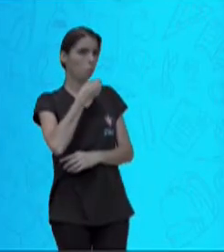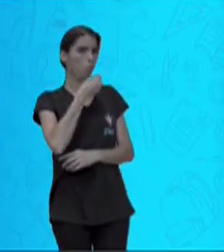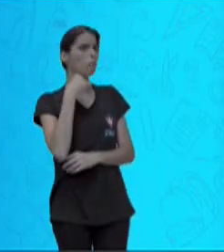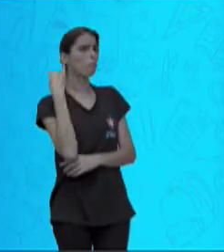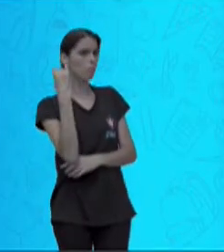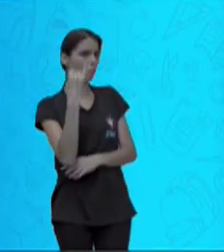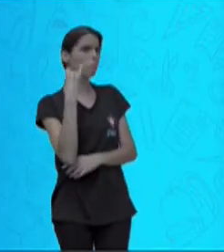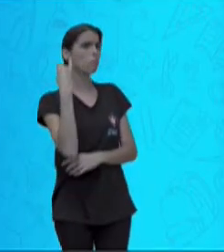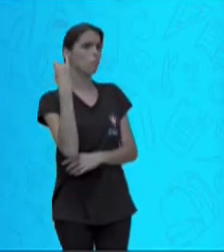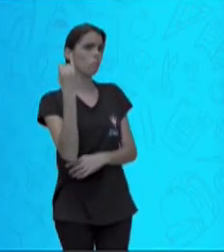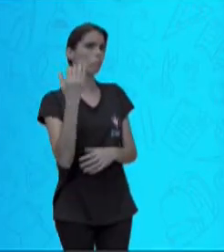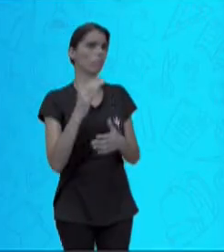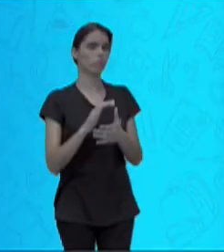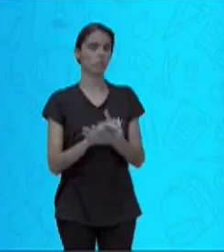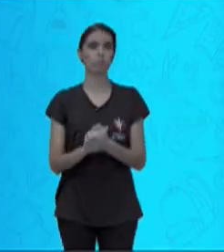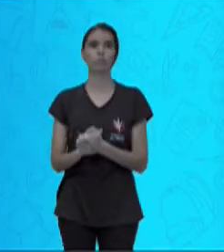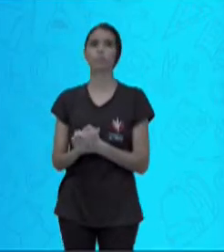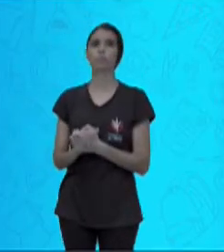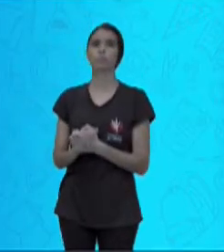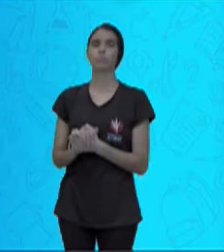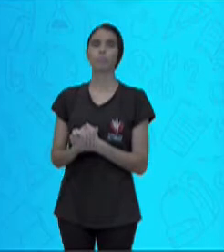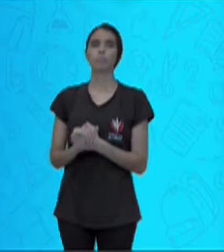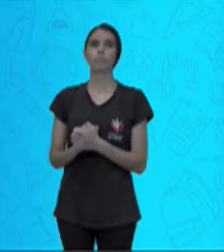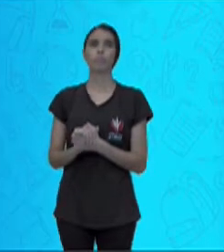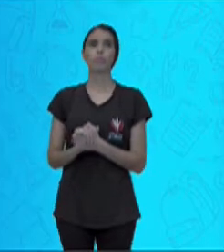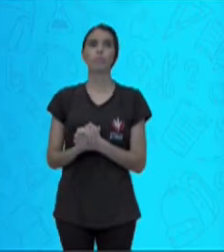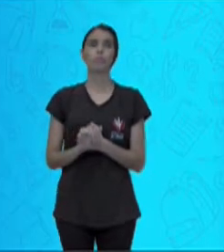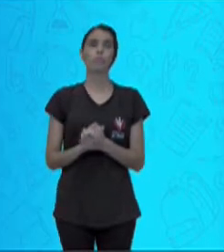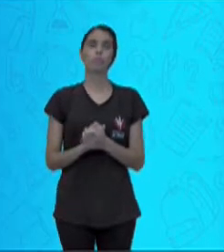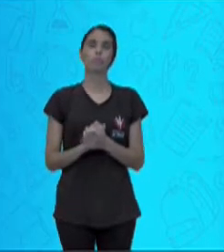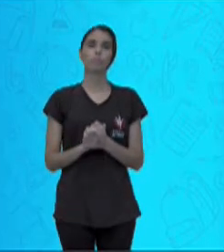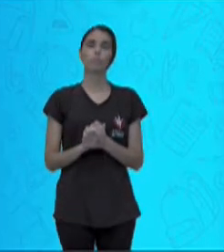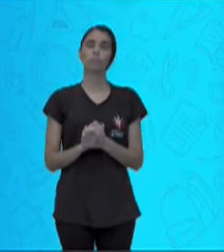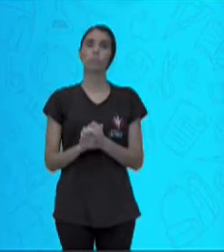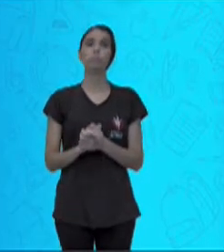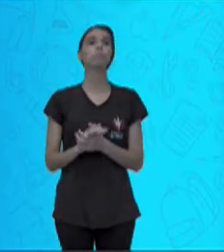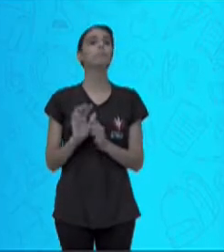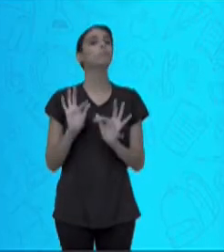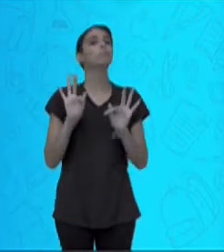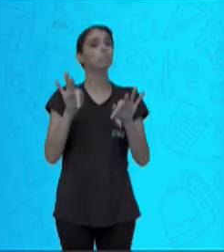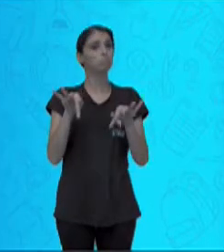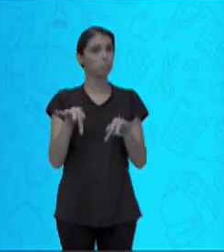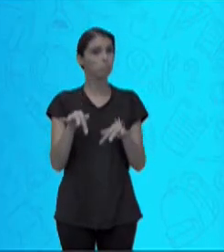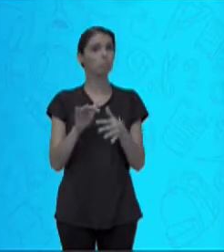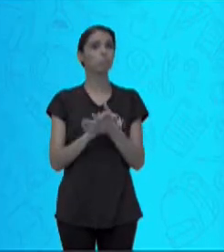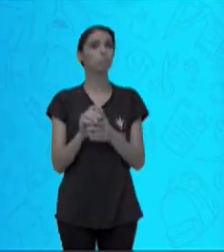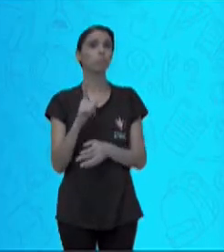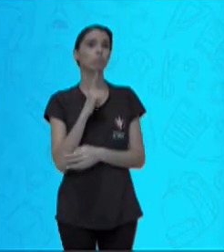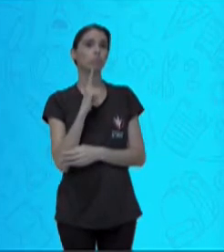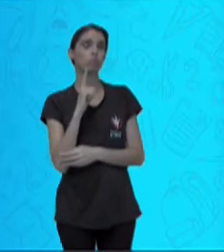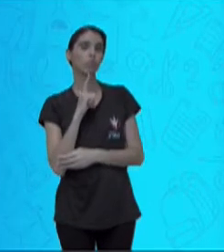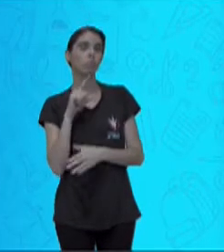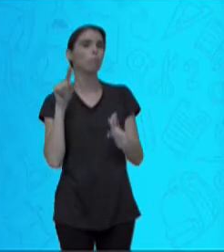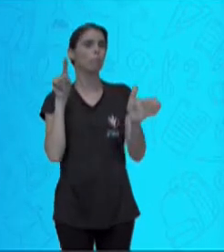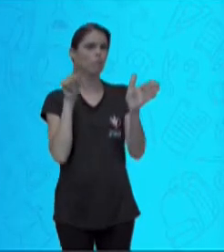ao assunto abordado. E aí temos a perguntas e